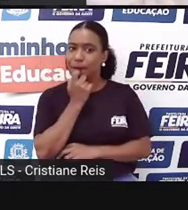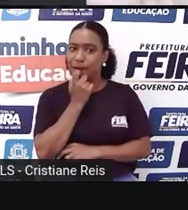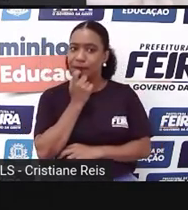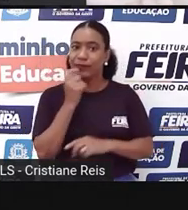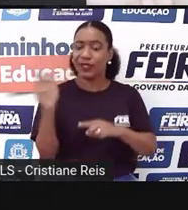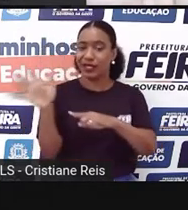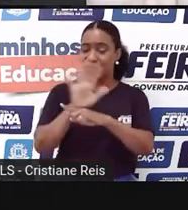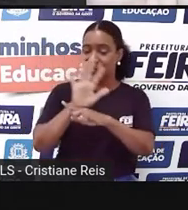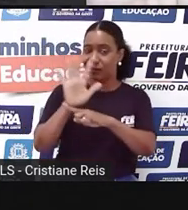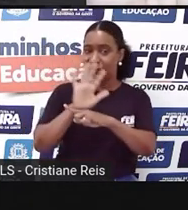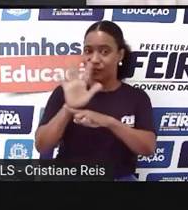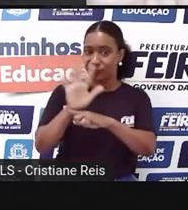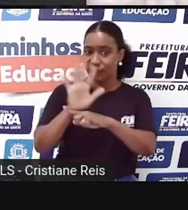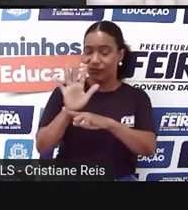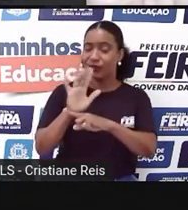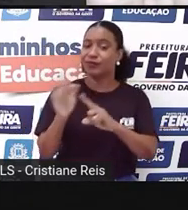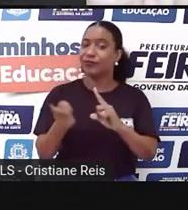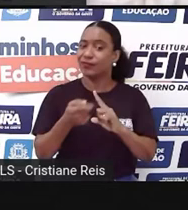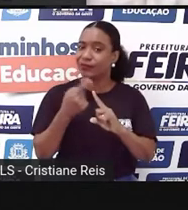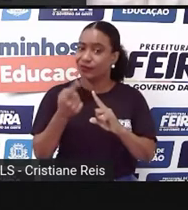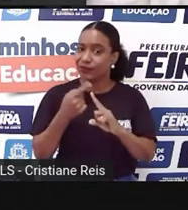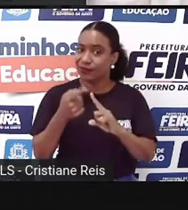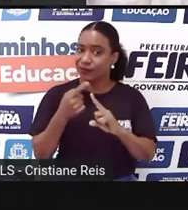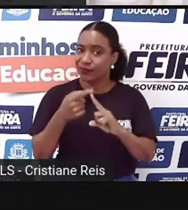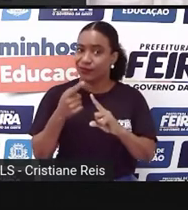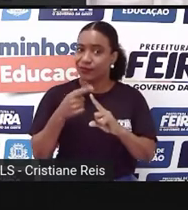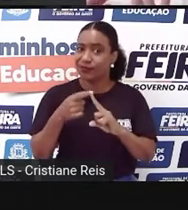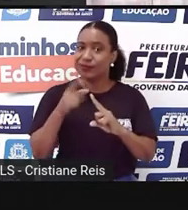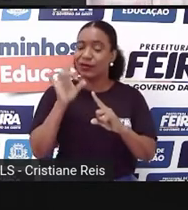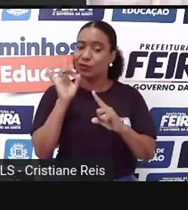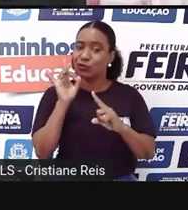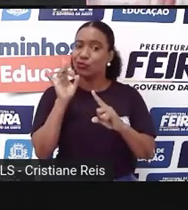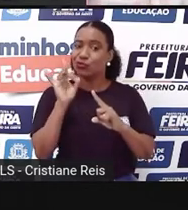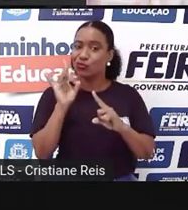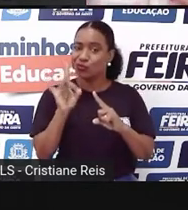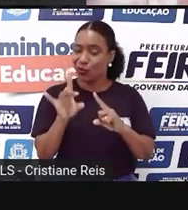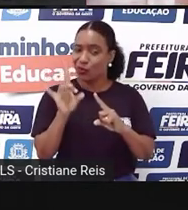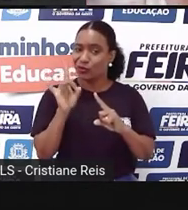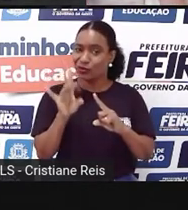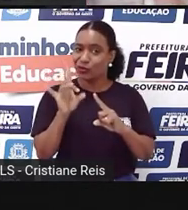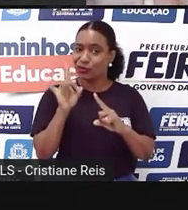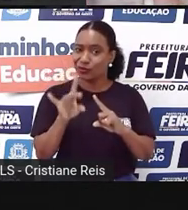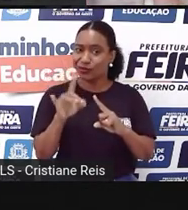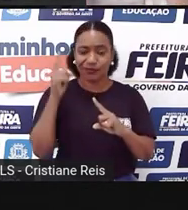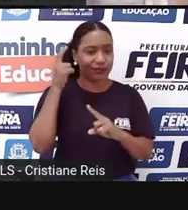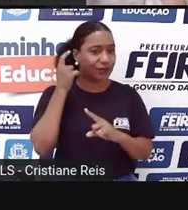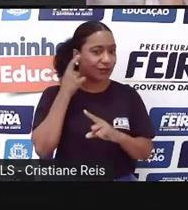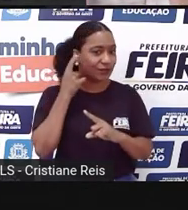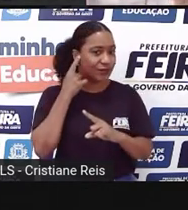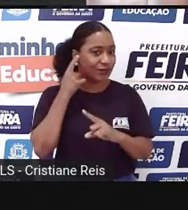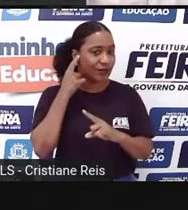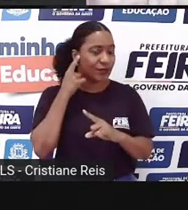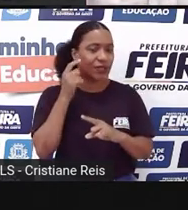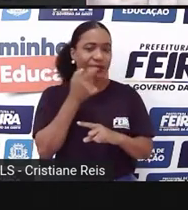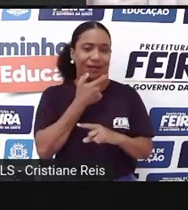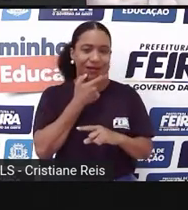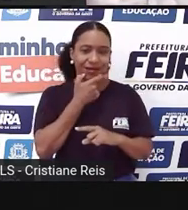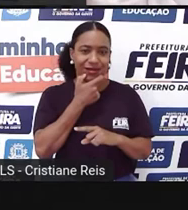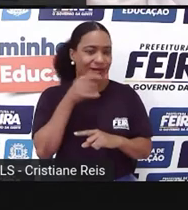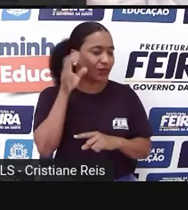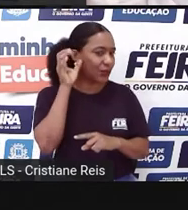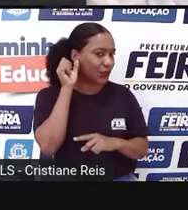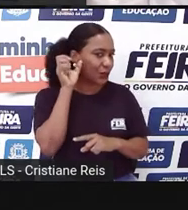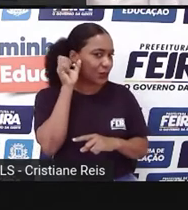Esse vídeo, primeiro, ele apenas vai nos levar a praticar a habilidade de escutar e entender a